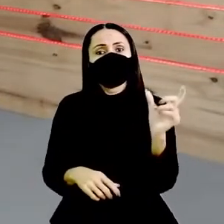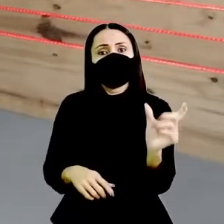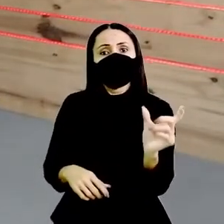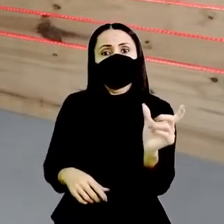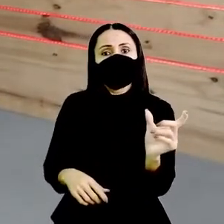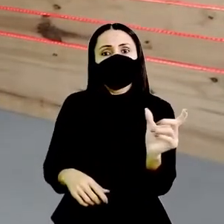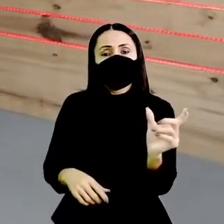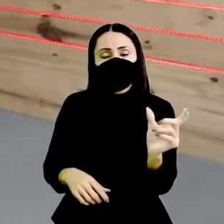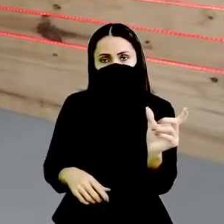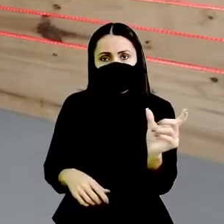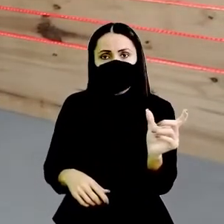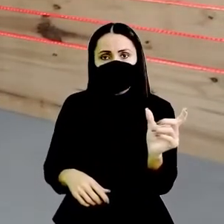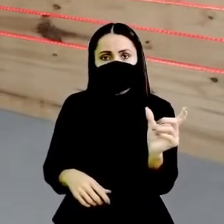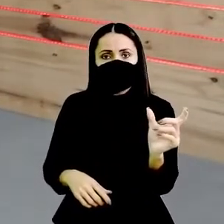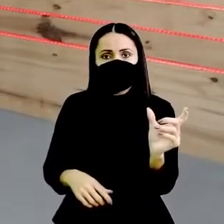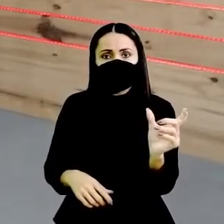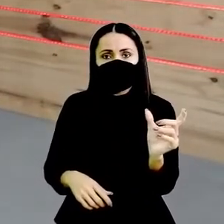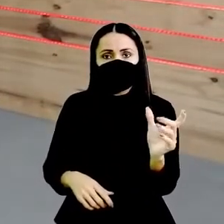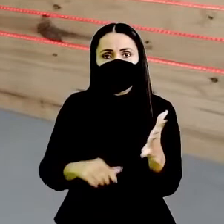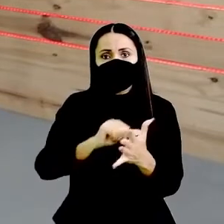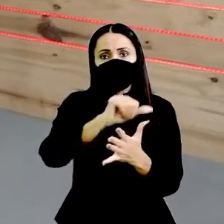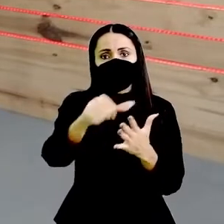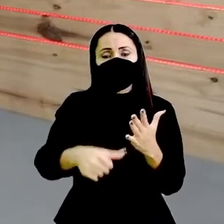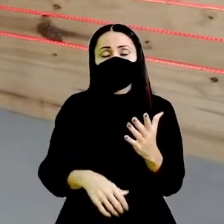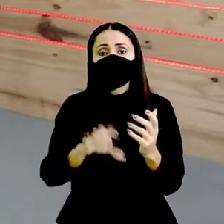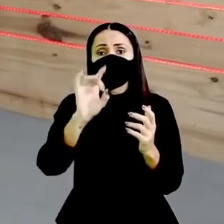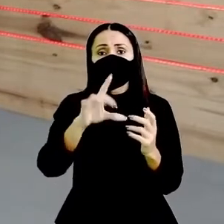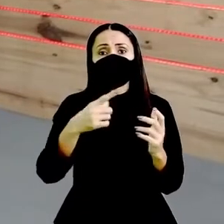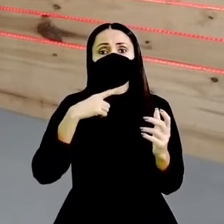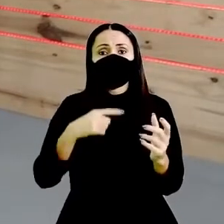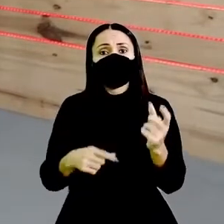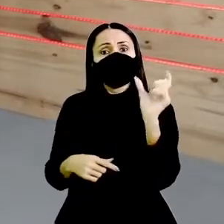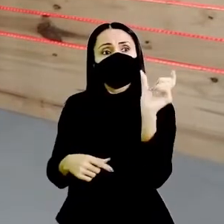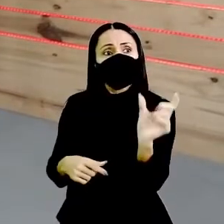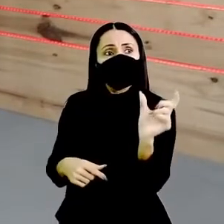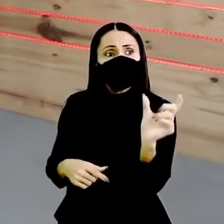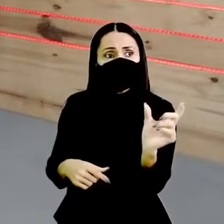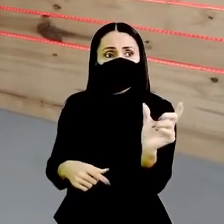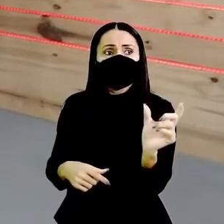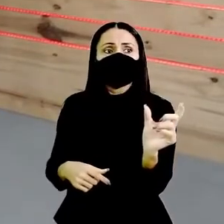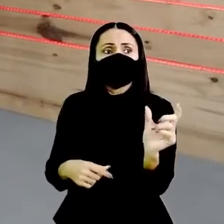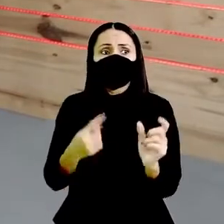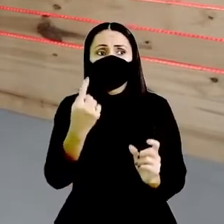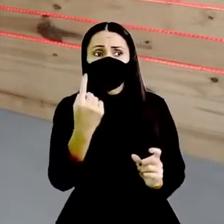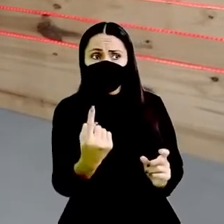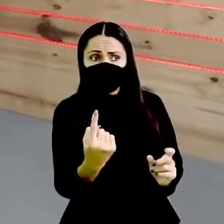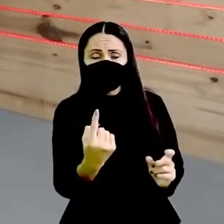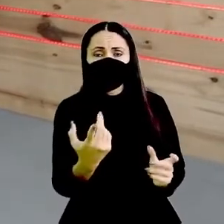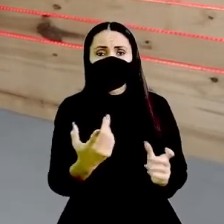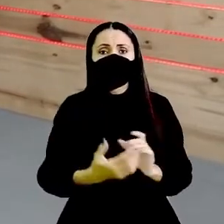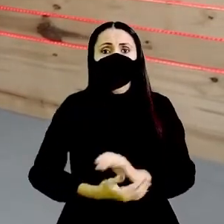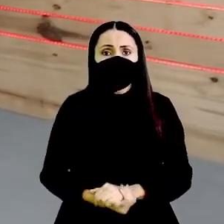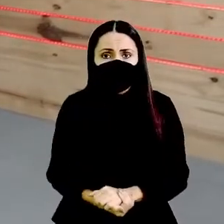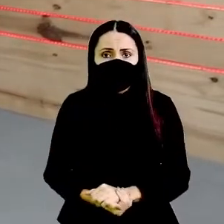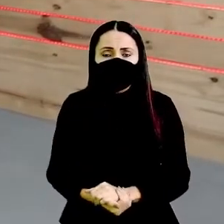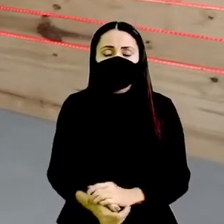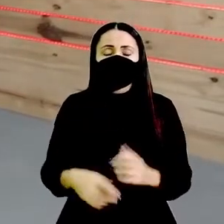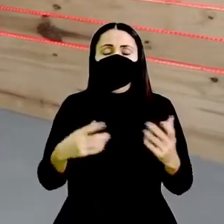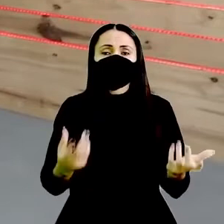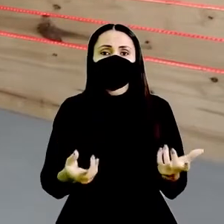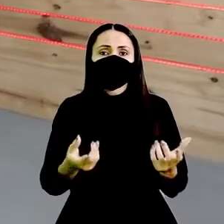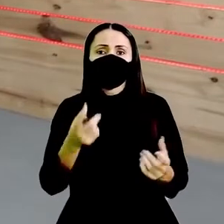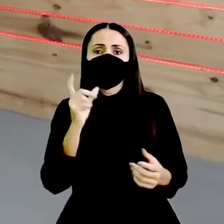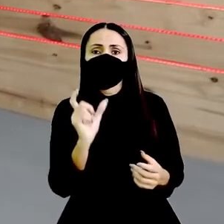se só tem uma vogal, só há uma única sílaba. Exatamente. A questão é saber se eu vou pronunciar forte ou fraca